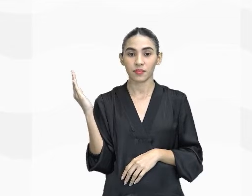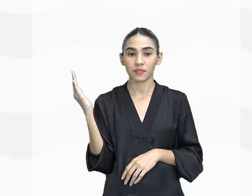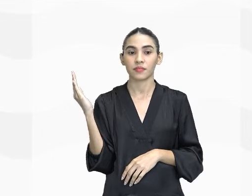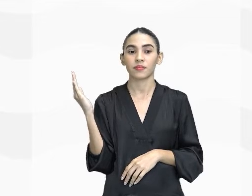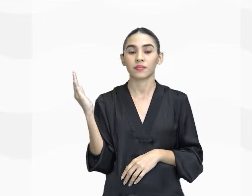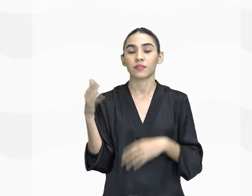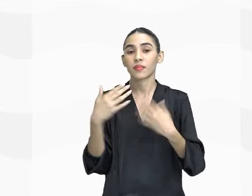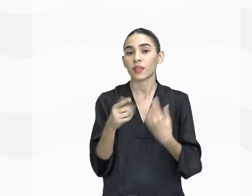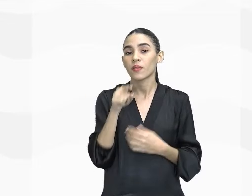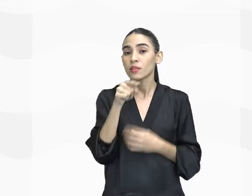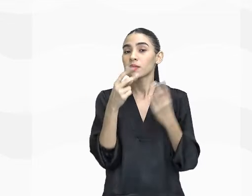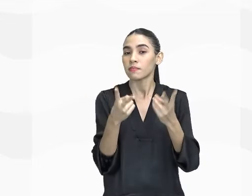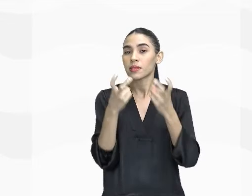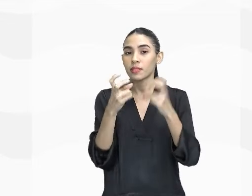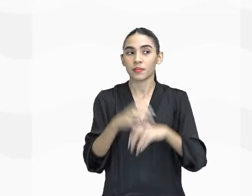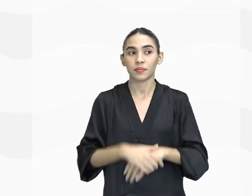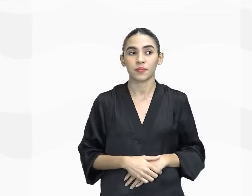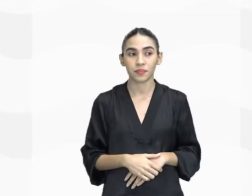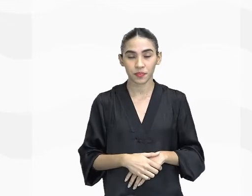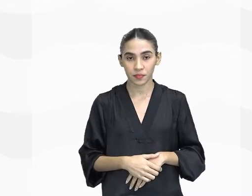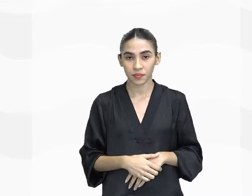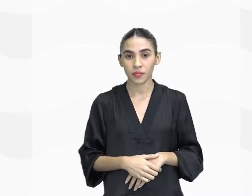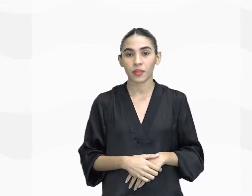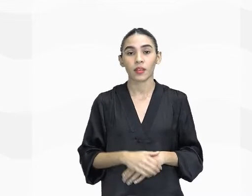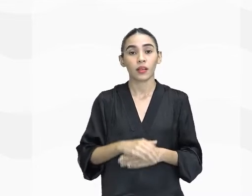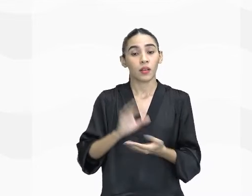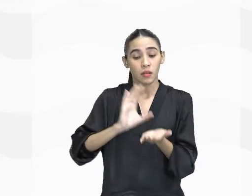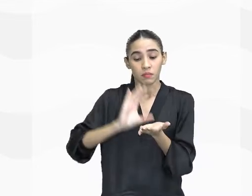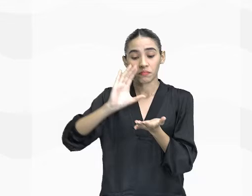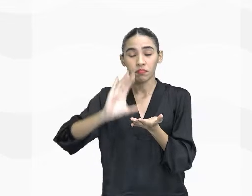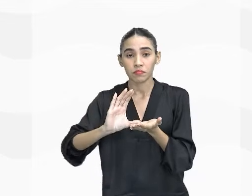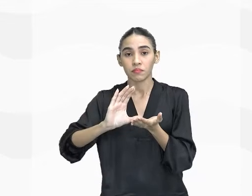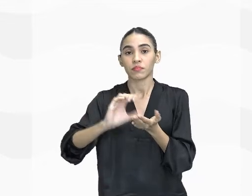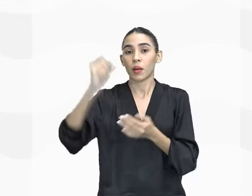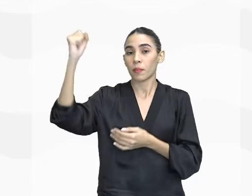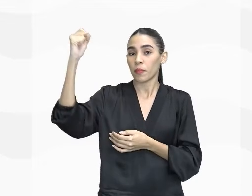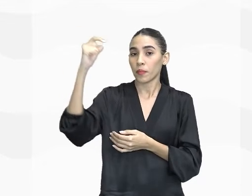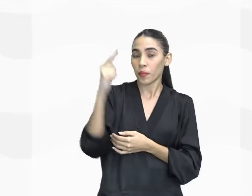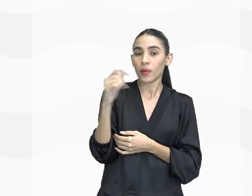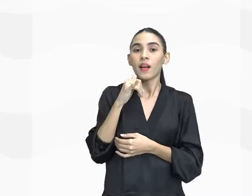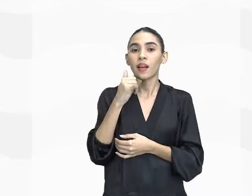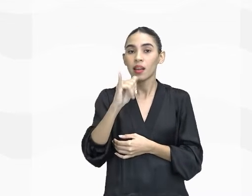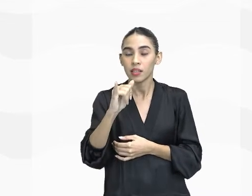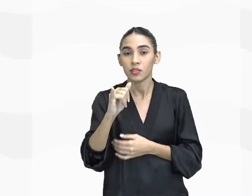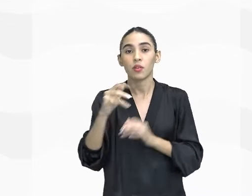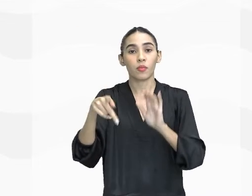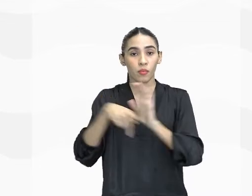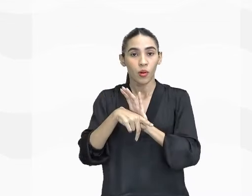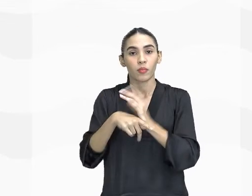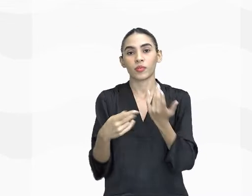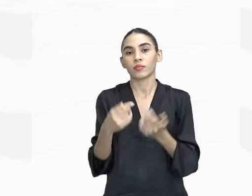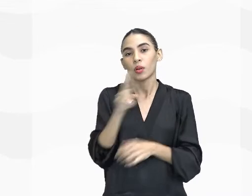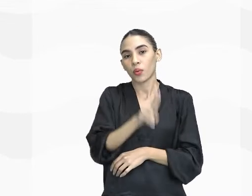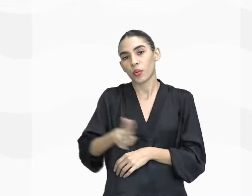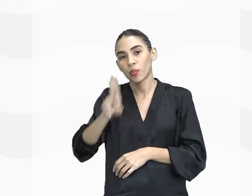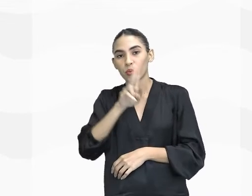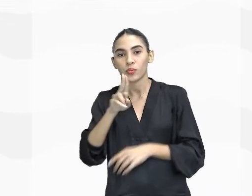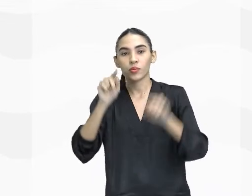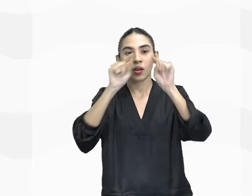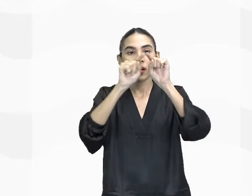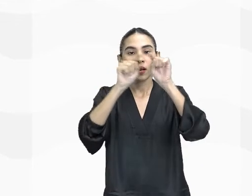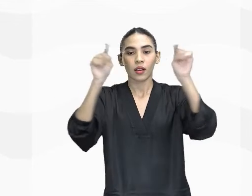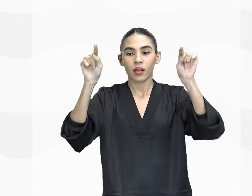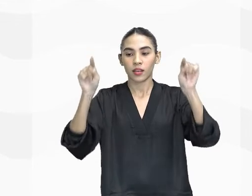renovável. E aí você observa o seguinte: investir em energia solar, que é a energia vinda do sol, né? Utilizam-se essas placas